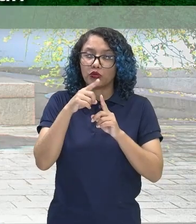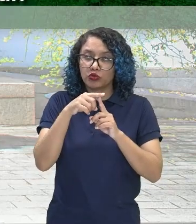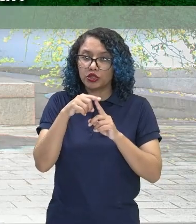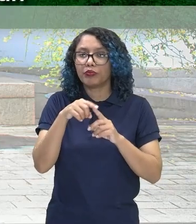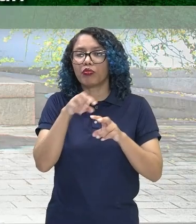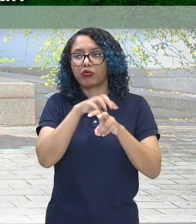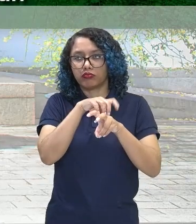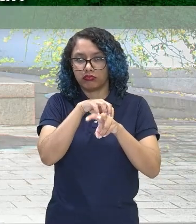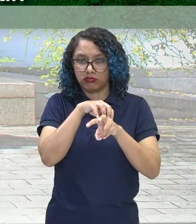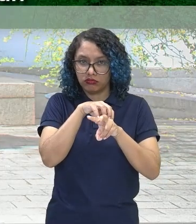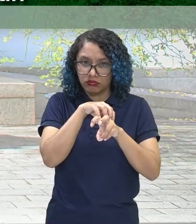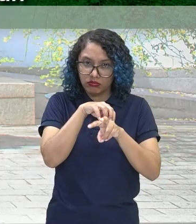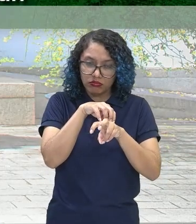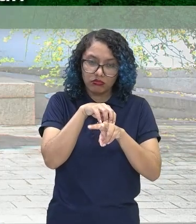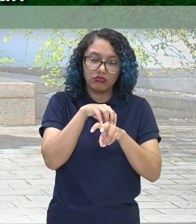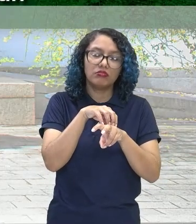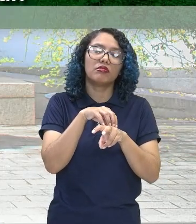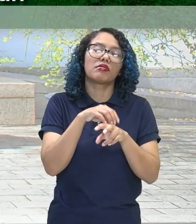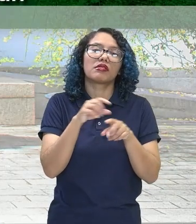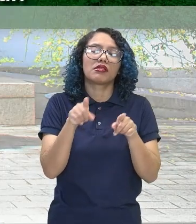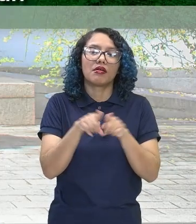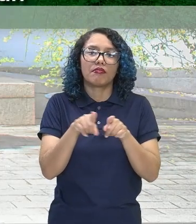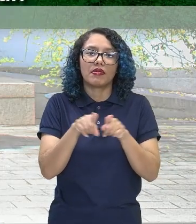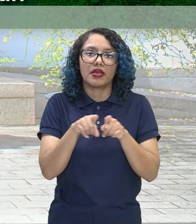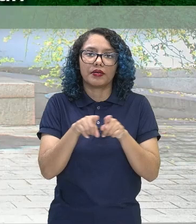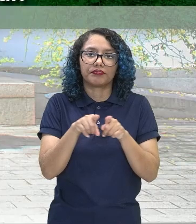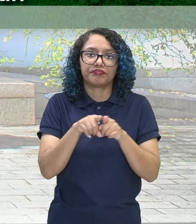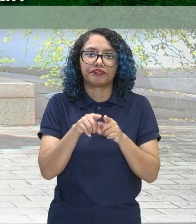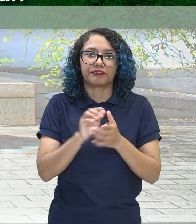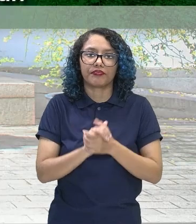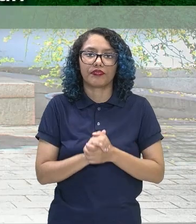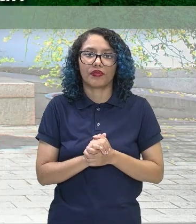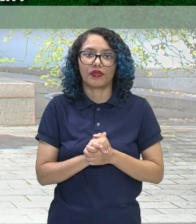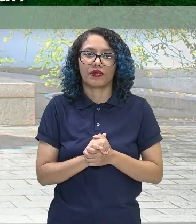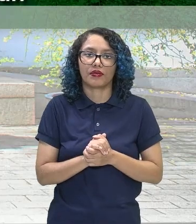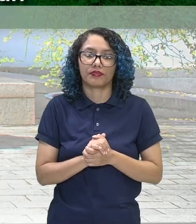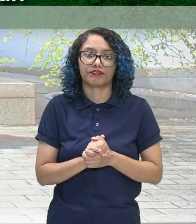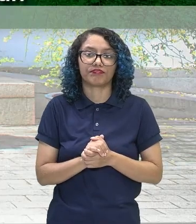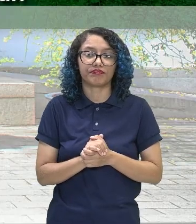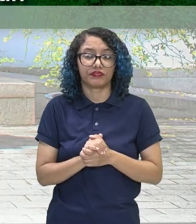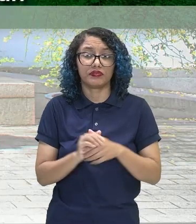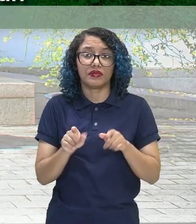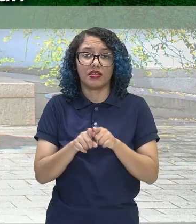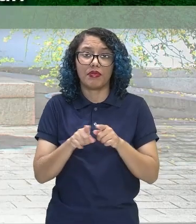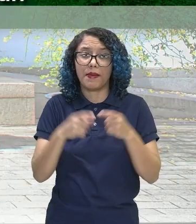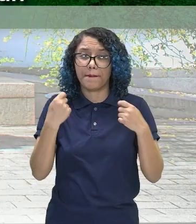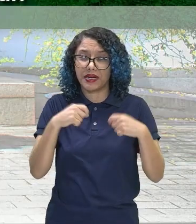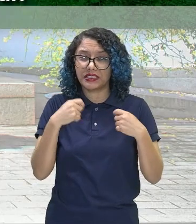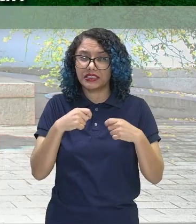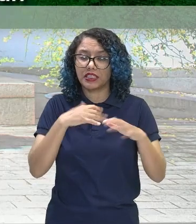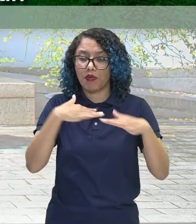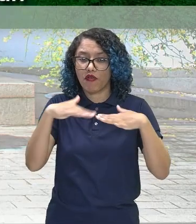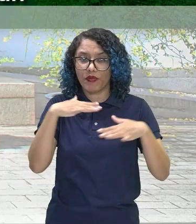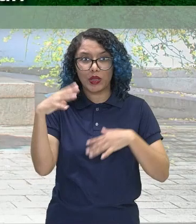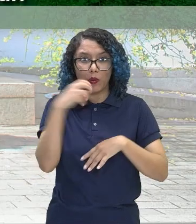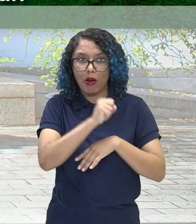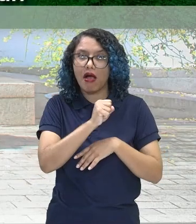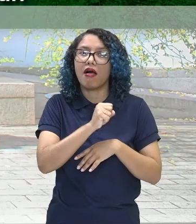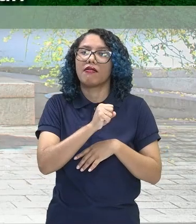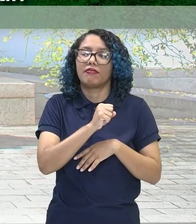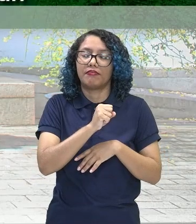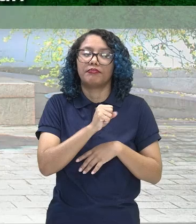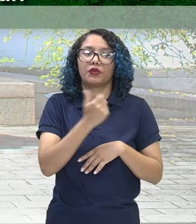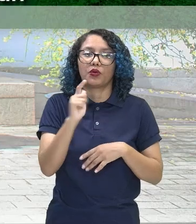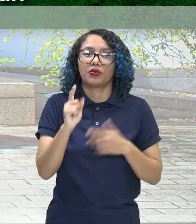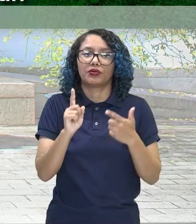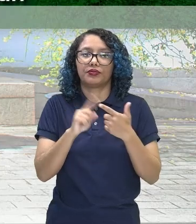que também é um estilo que tem aí, os seus lutadores têm movimentos muito ágeis, muito rápidos, tá bom? Depois nós